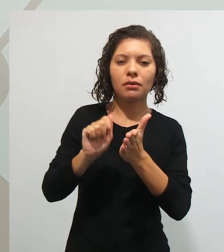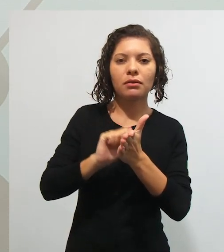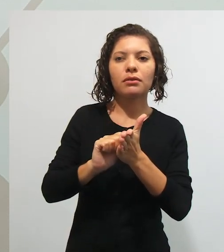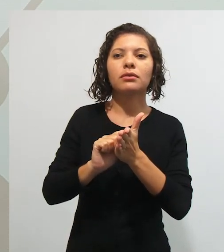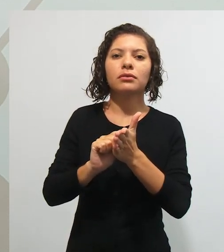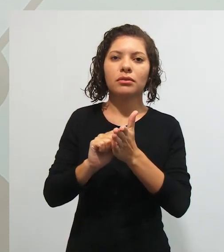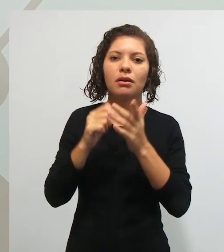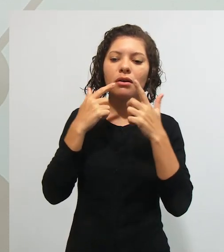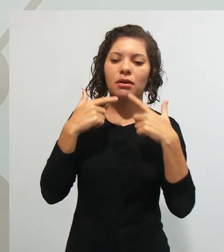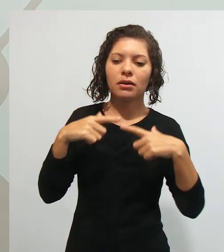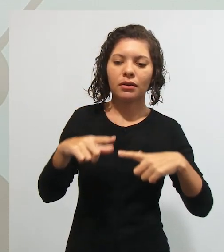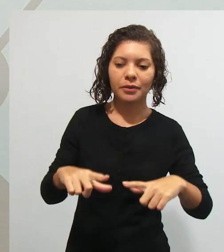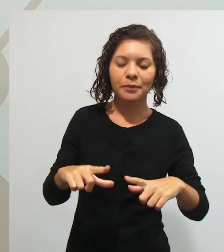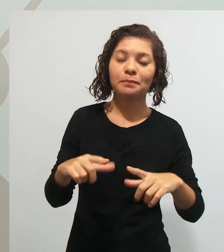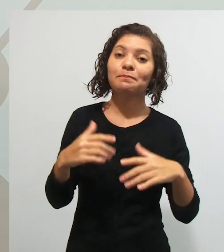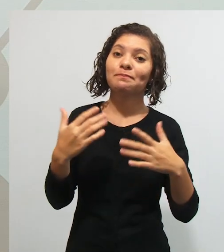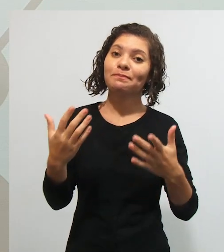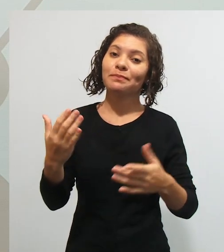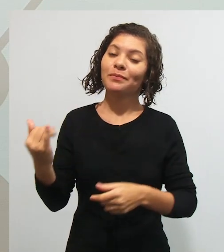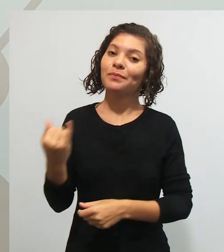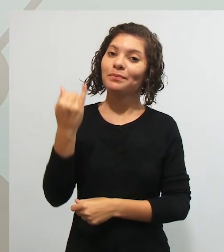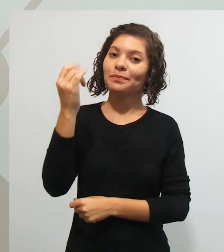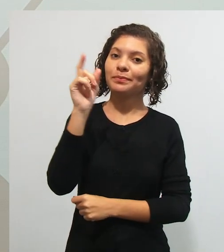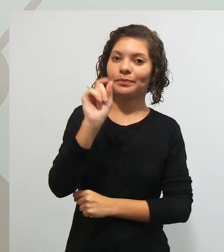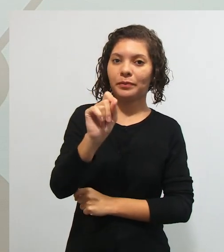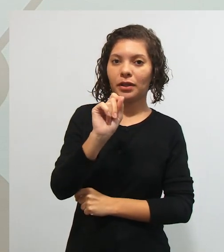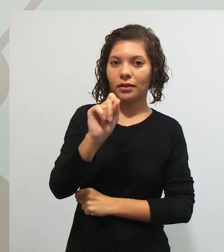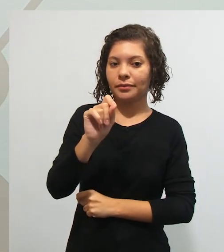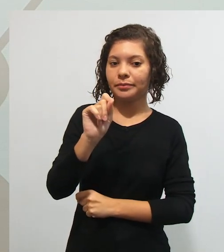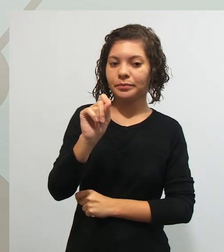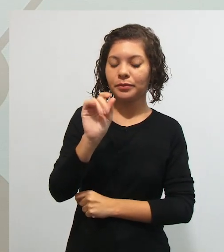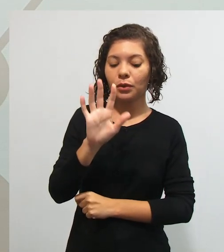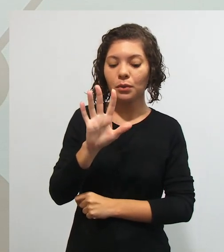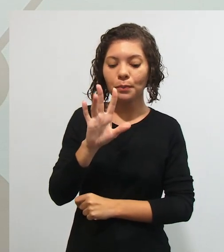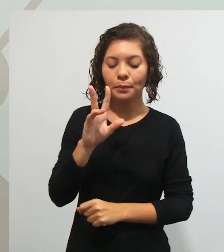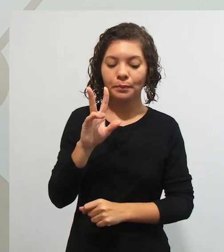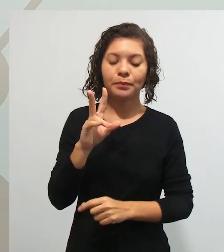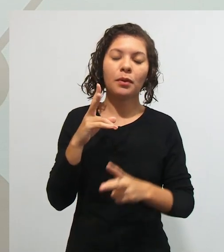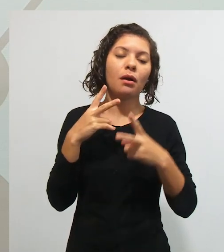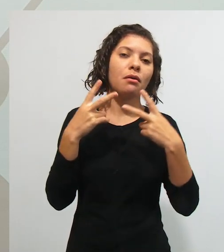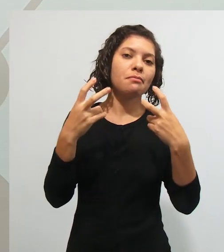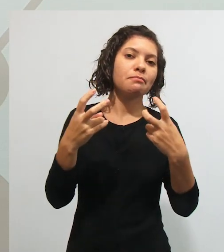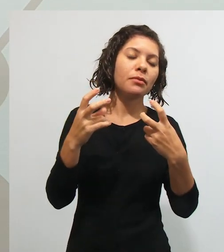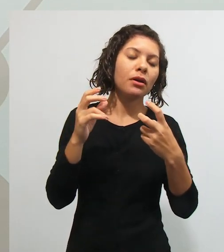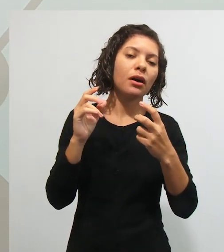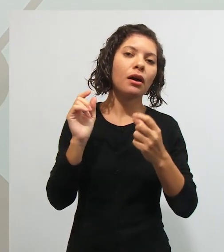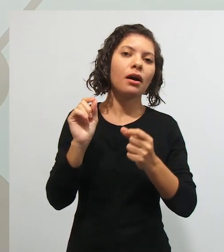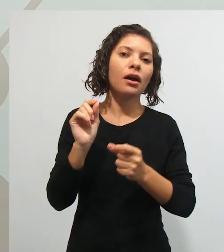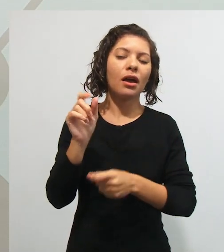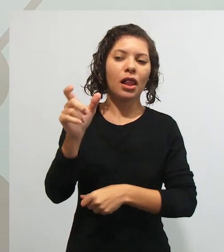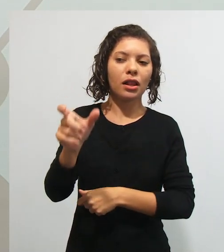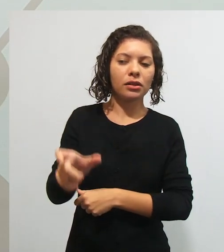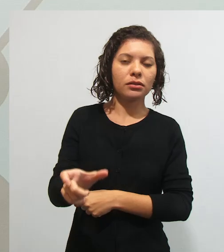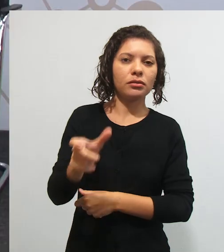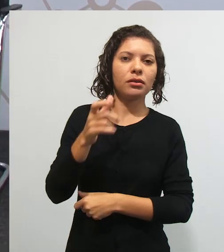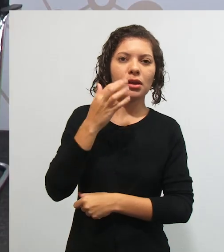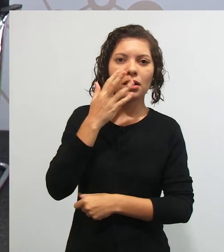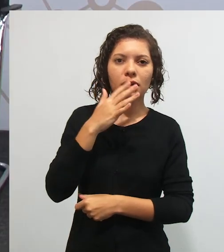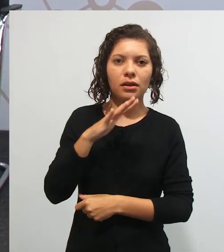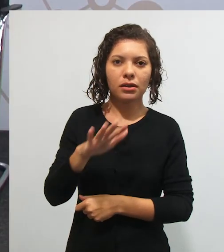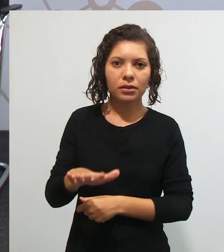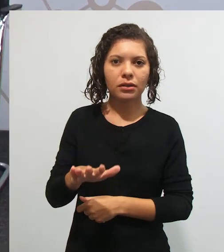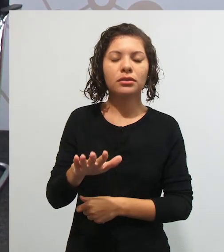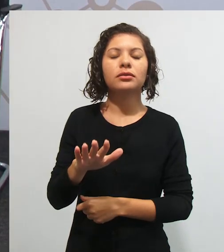né? E quero ressaltar algo, Andréia. Veja, quando a criança, em